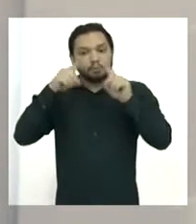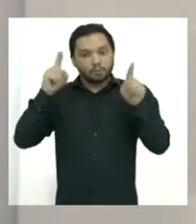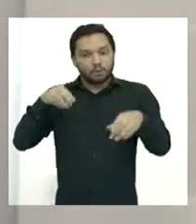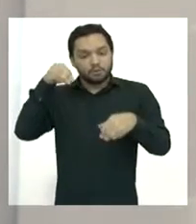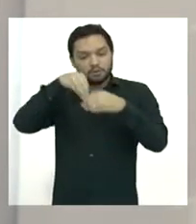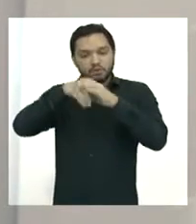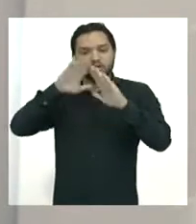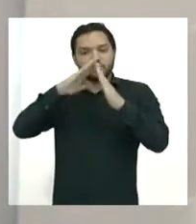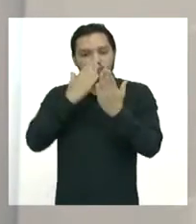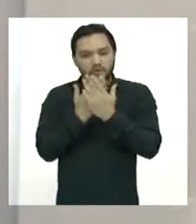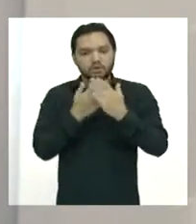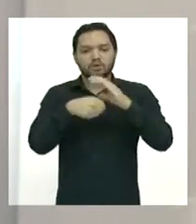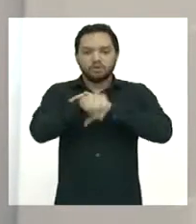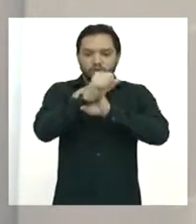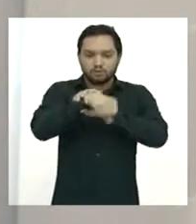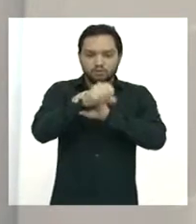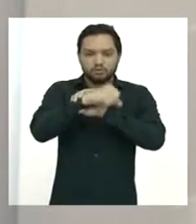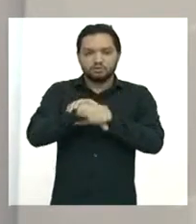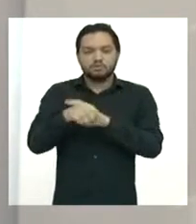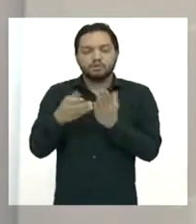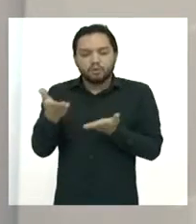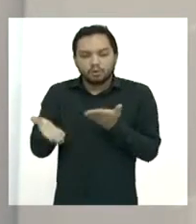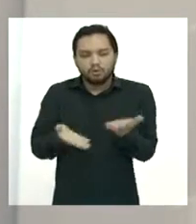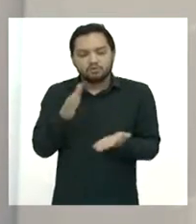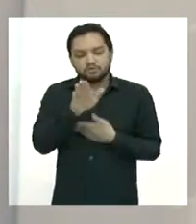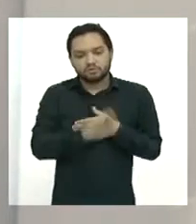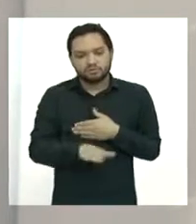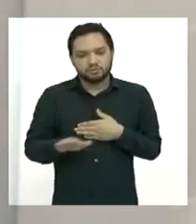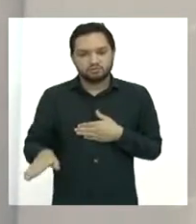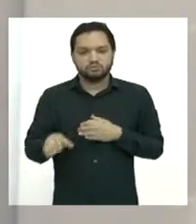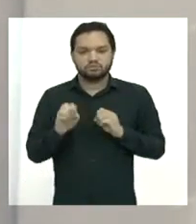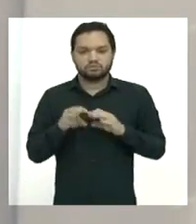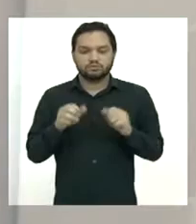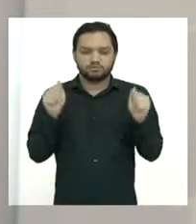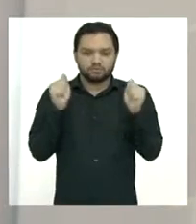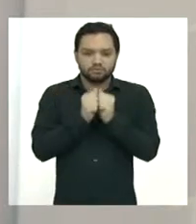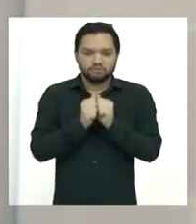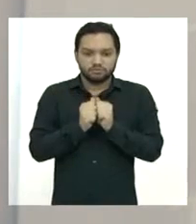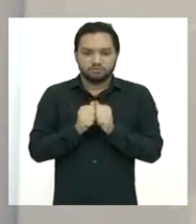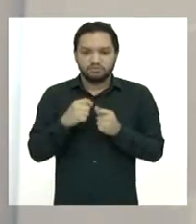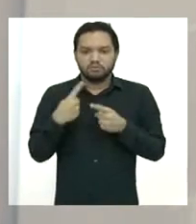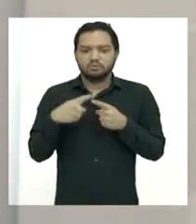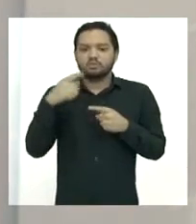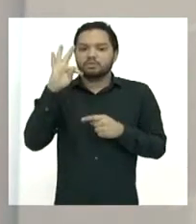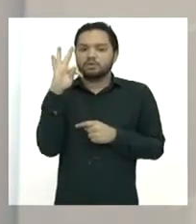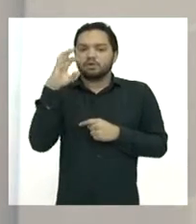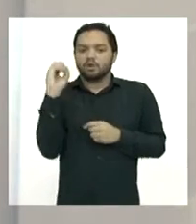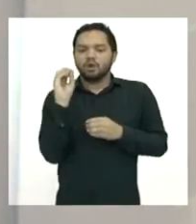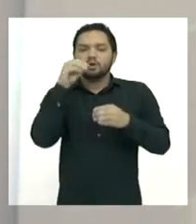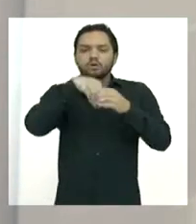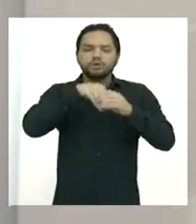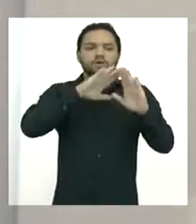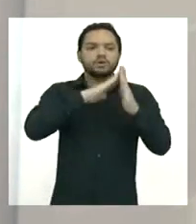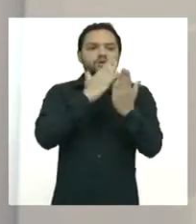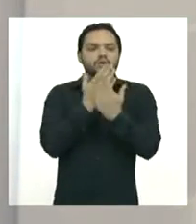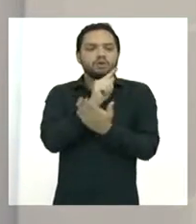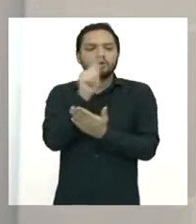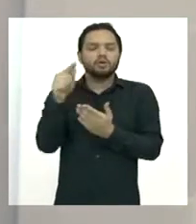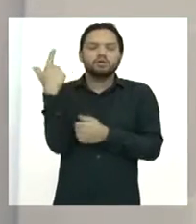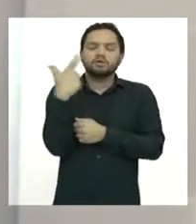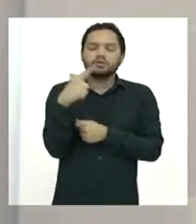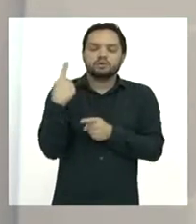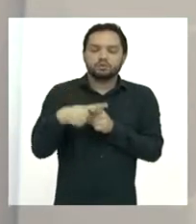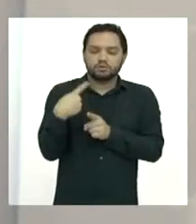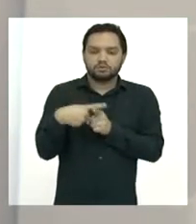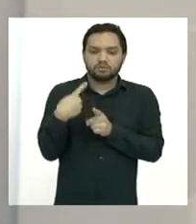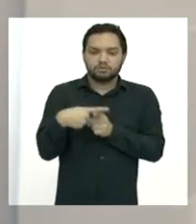com o fisioterapeuta lá cuidando logo de cedo, para estar perto. Por que não tem terapia ocupacional nas escolas, já que tem crianças